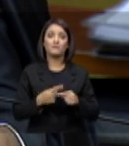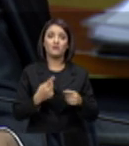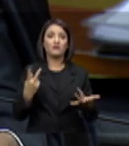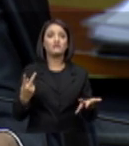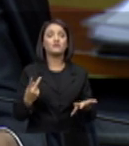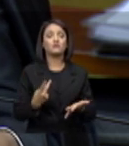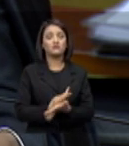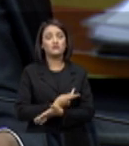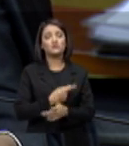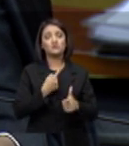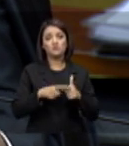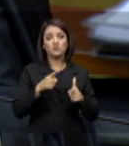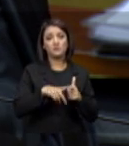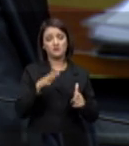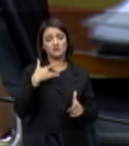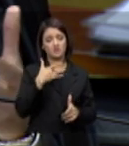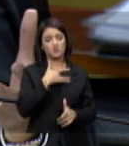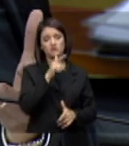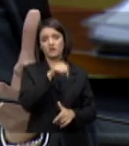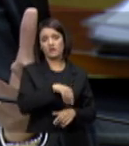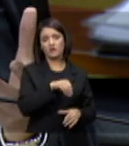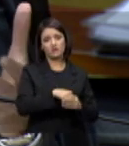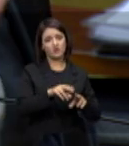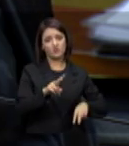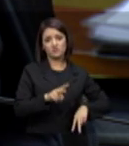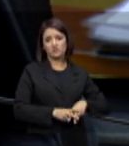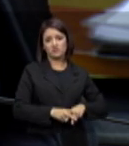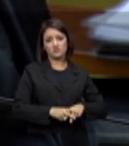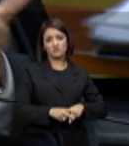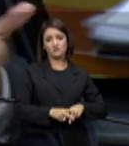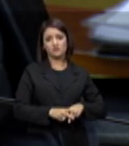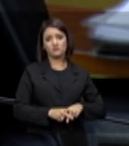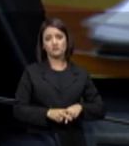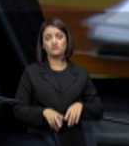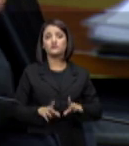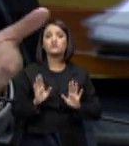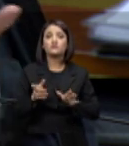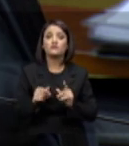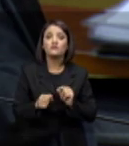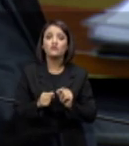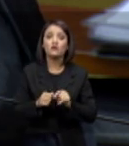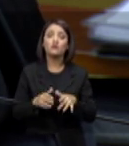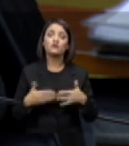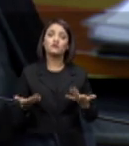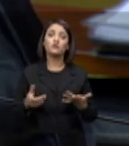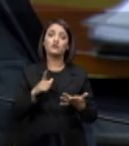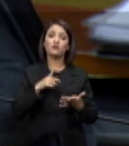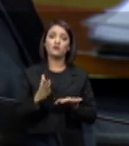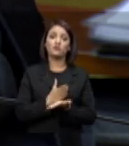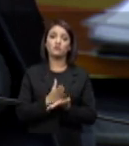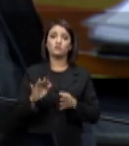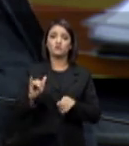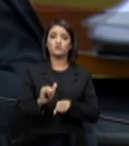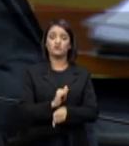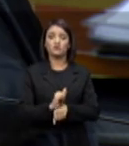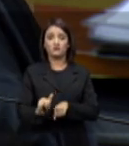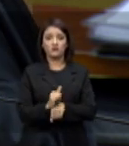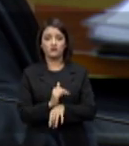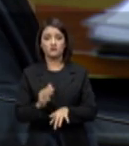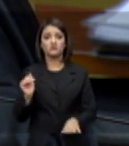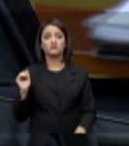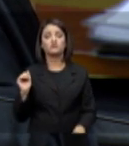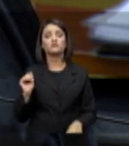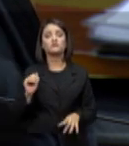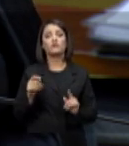tudo o mais um pedido genérico estava feito tanto é que se ouve medidas que foram deferidos em